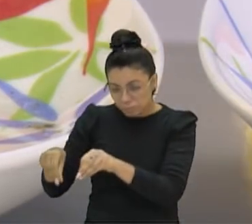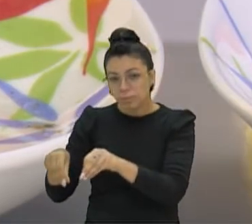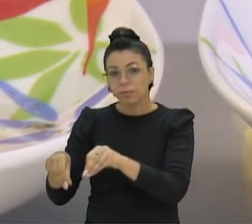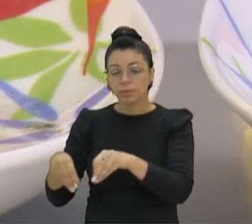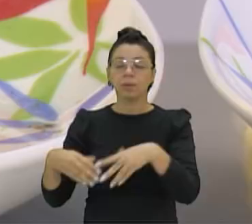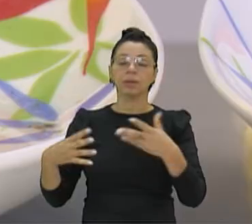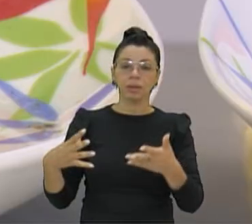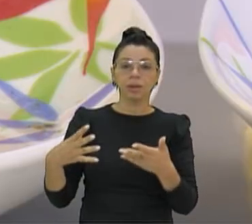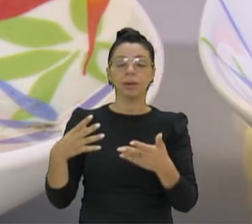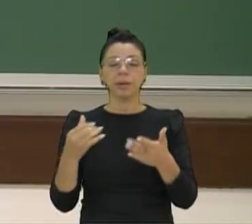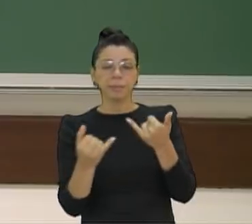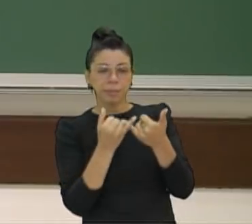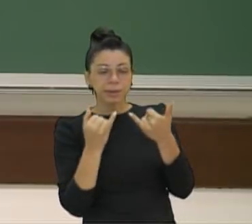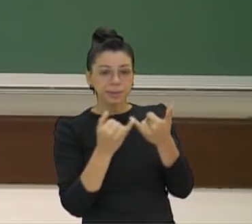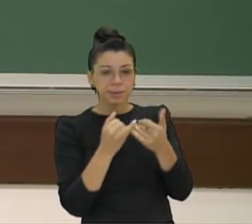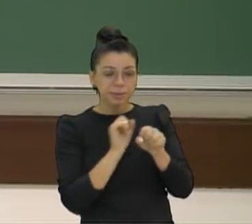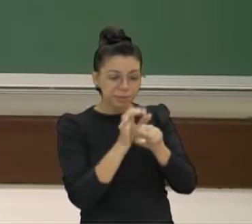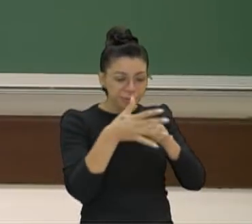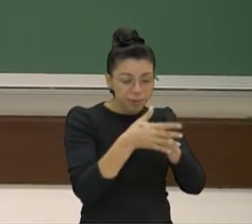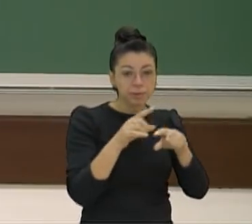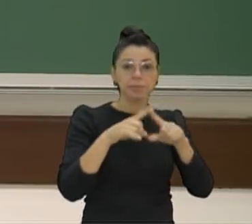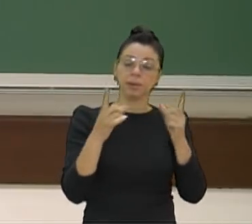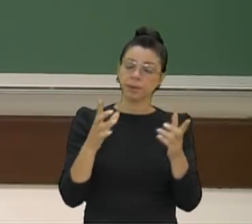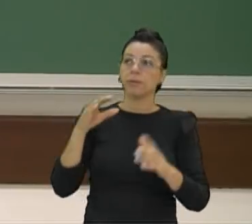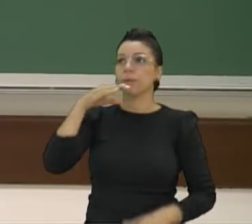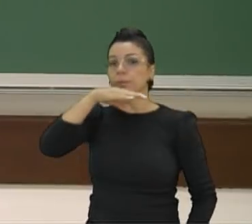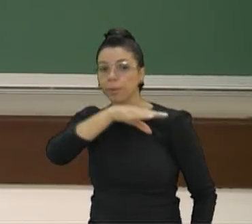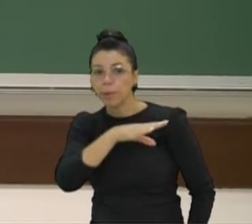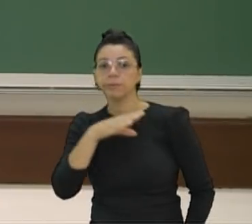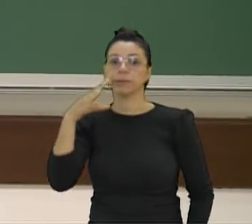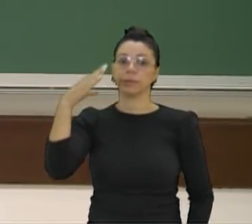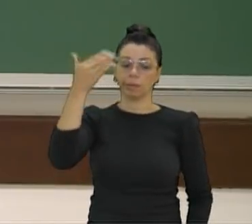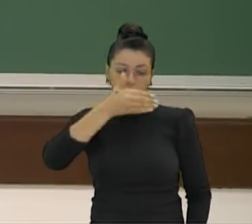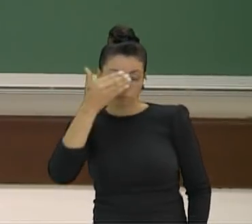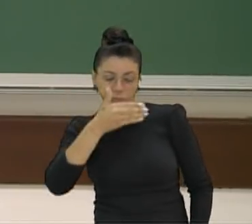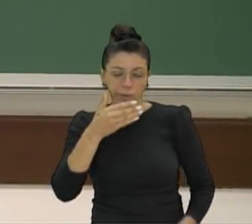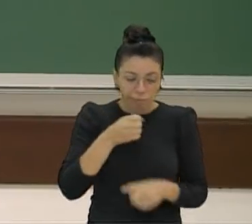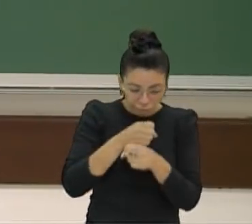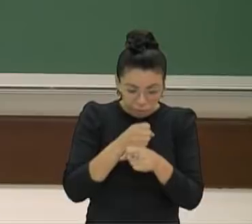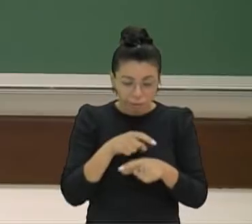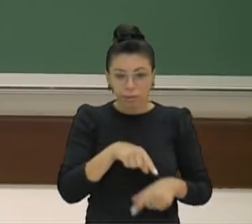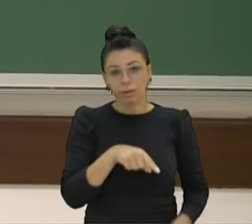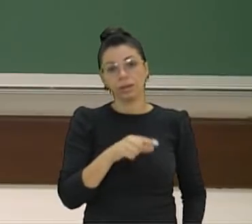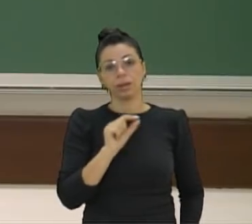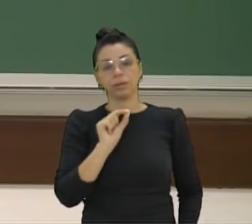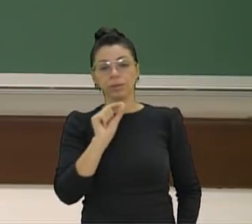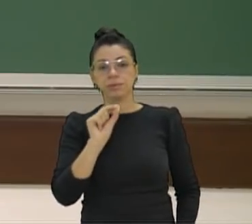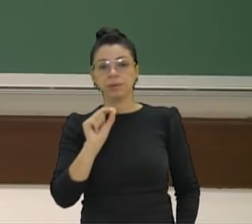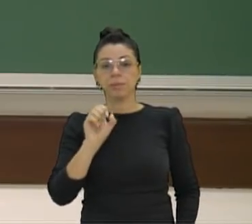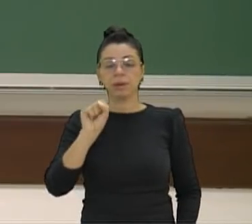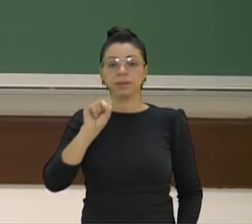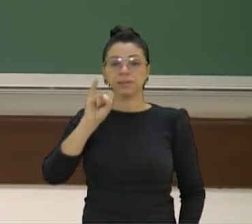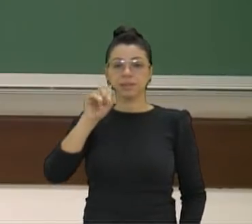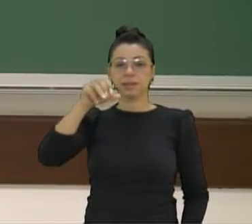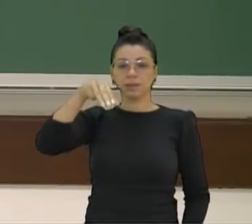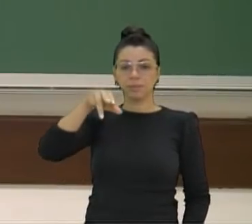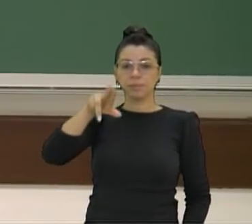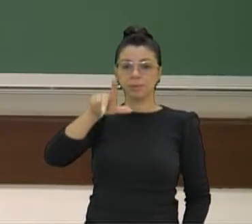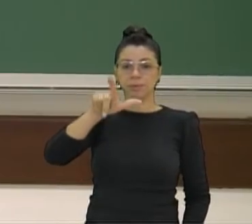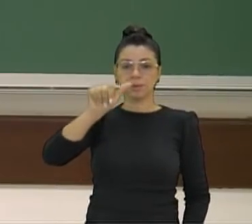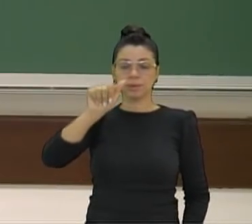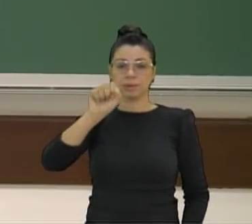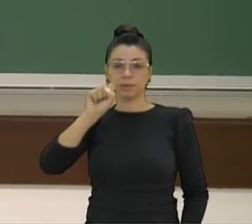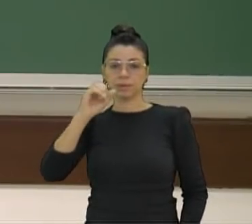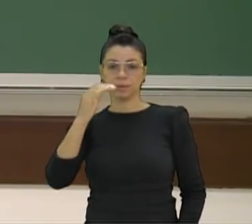é invisível, né, é microscópico, mas aqui é só uma simulação. Então, os dois têm água e só orégano. Eu